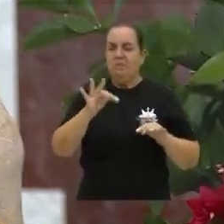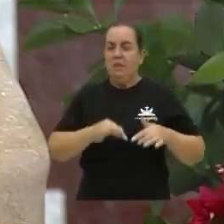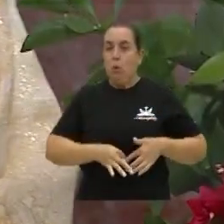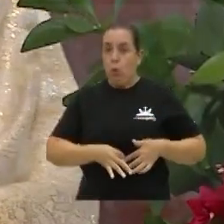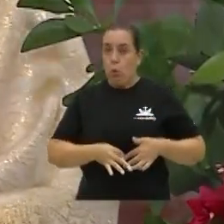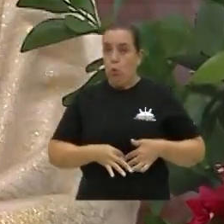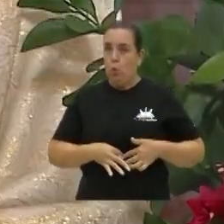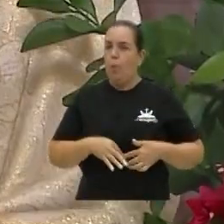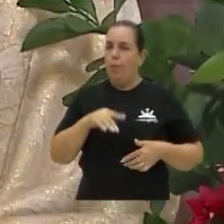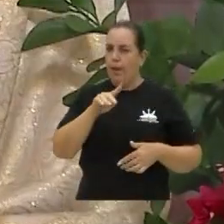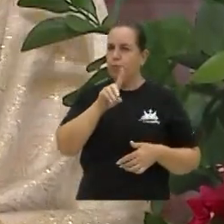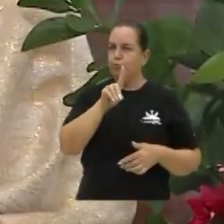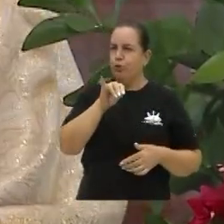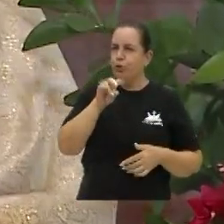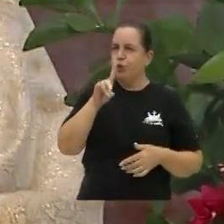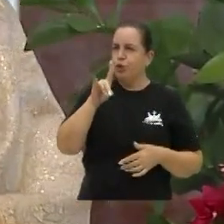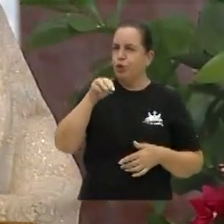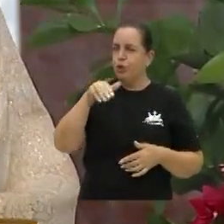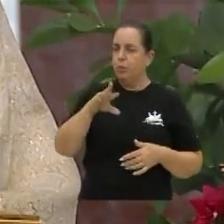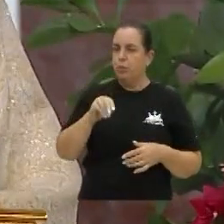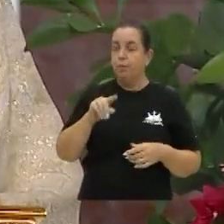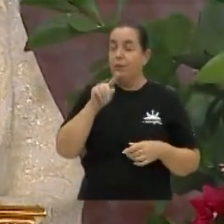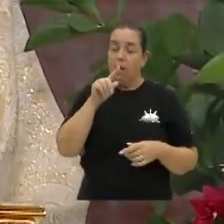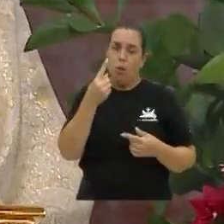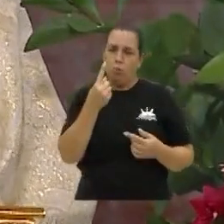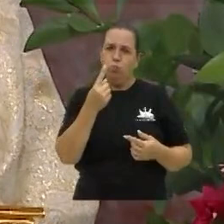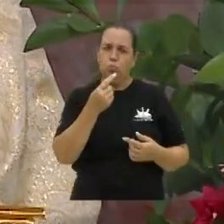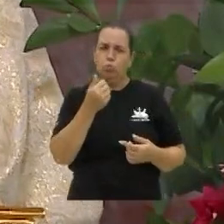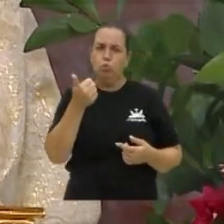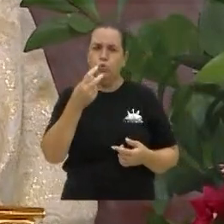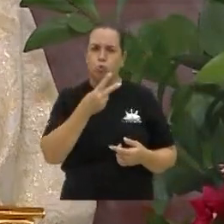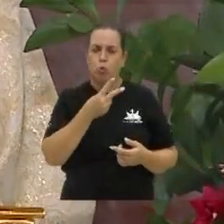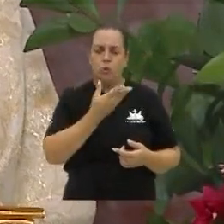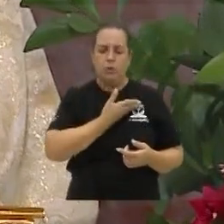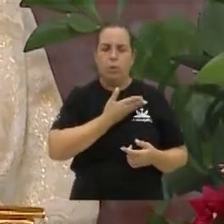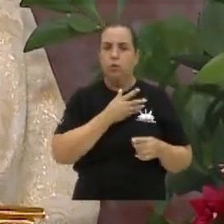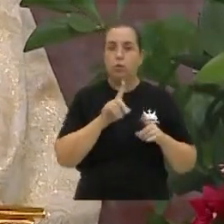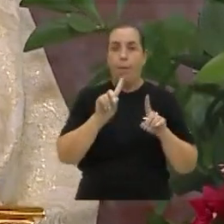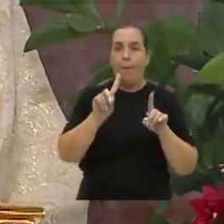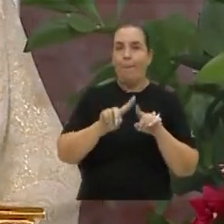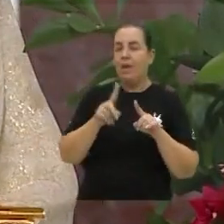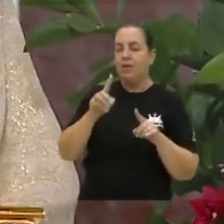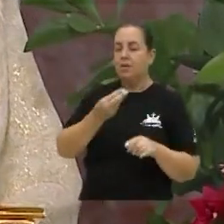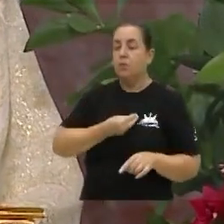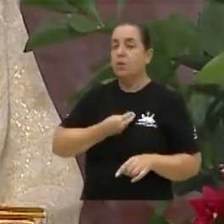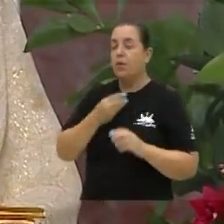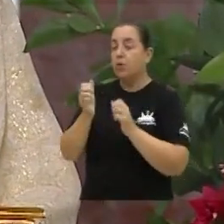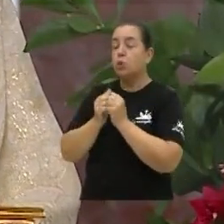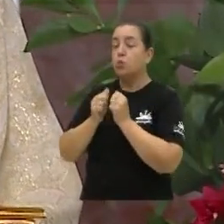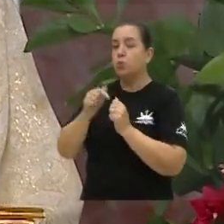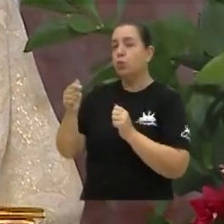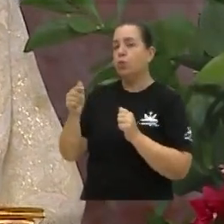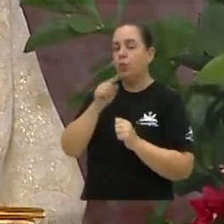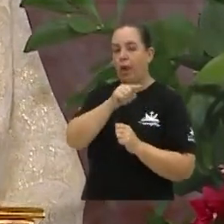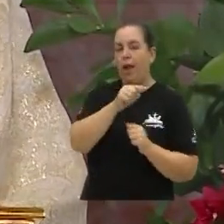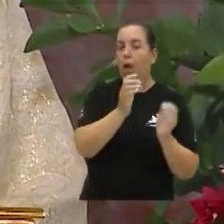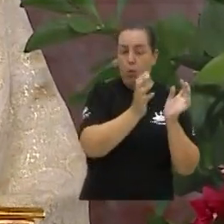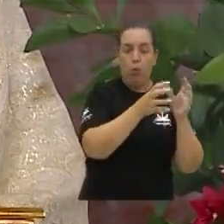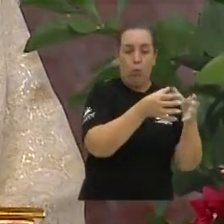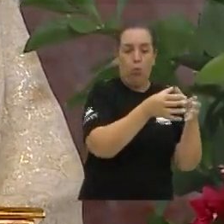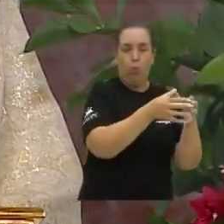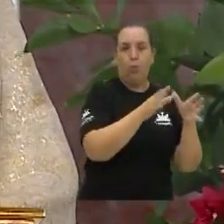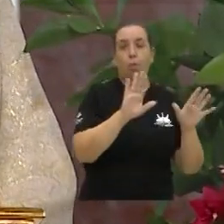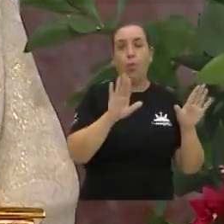chamado Dídimo, era um dos 12. Não estava com eles quando Jesus veio.